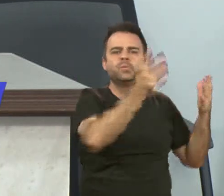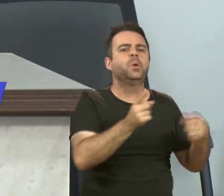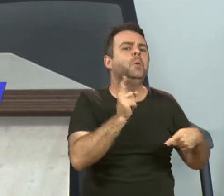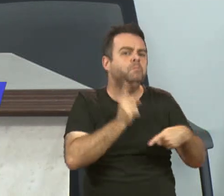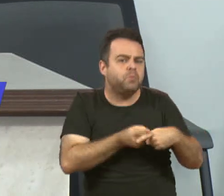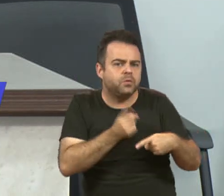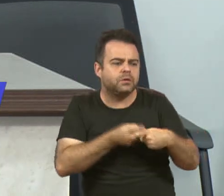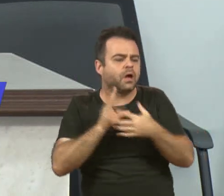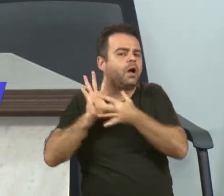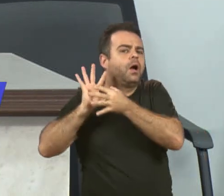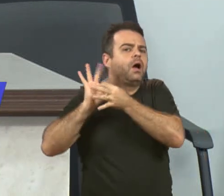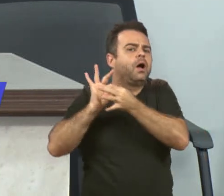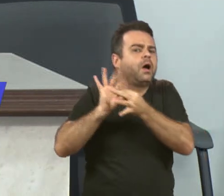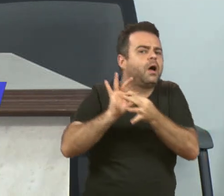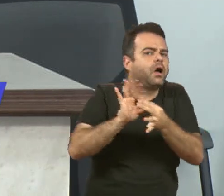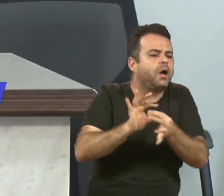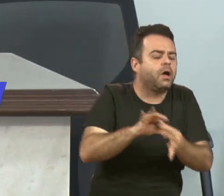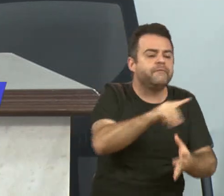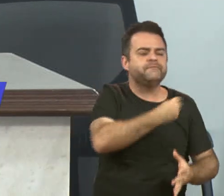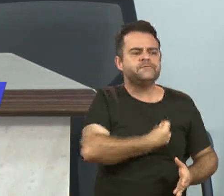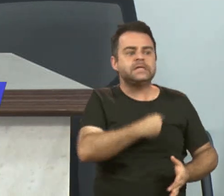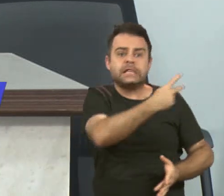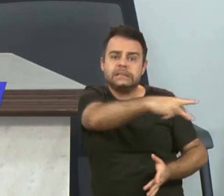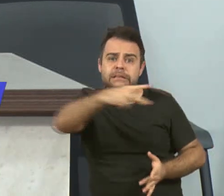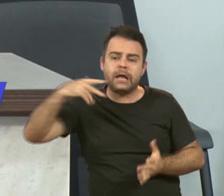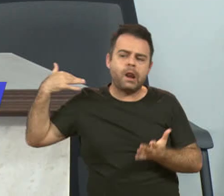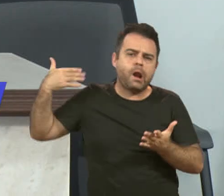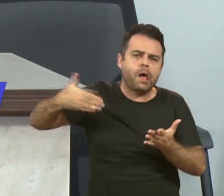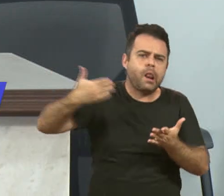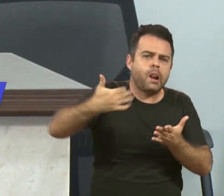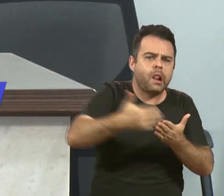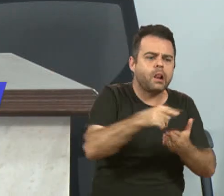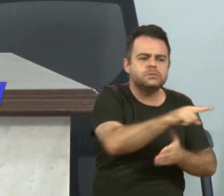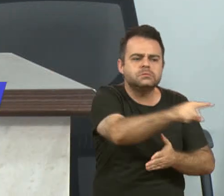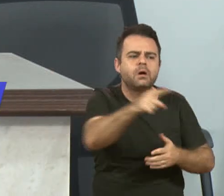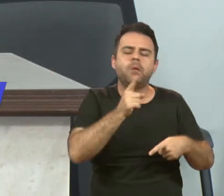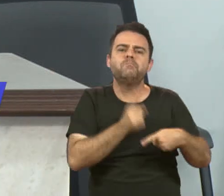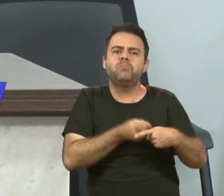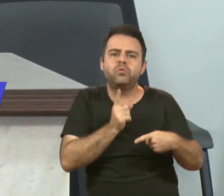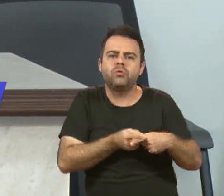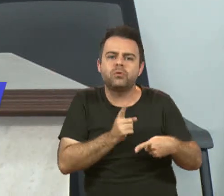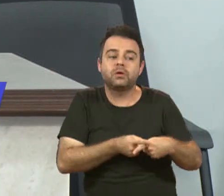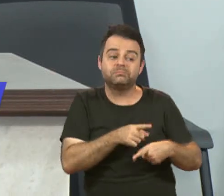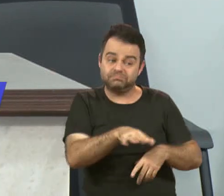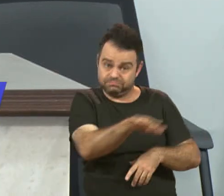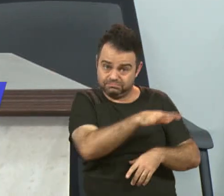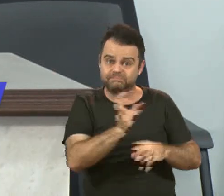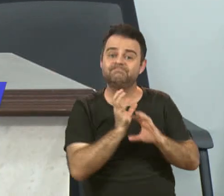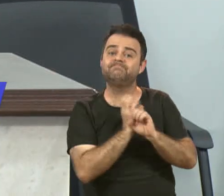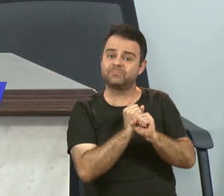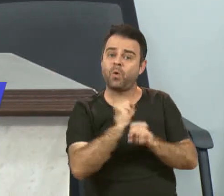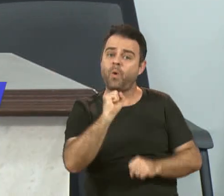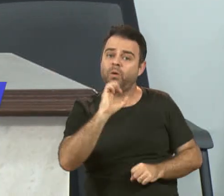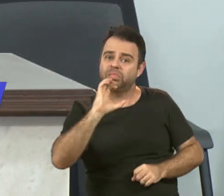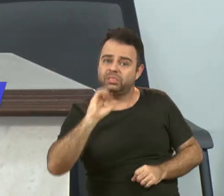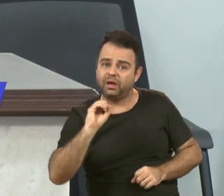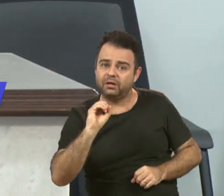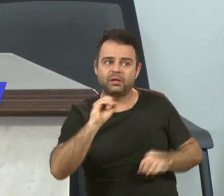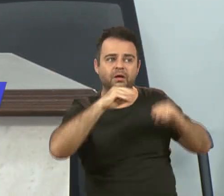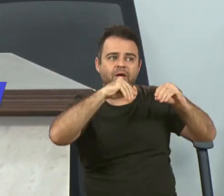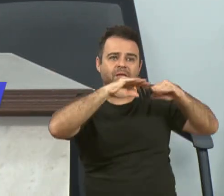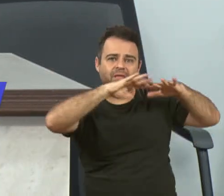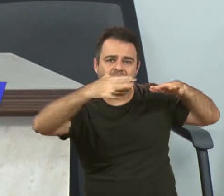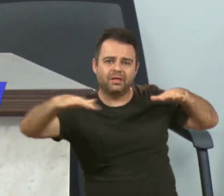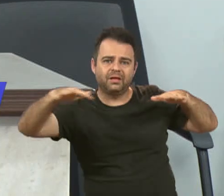contextualizar o que vinha e o que tinha na vida daqueles meninos, mais de 80, que moravam em buraco na Praça Dom